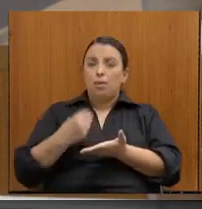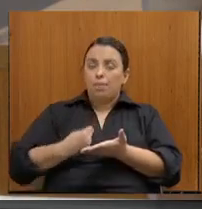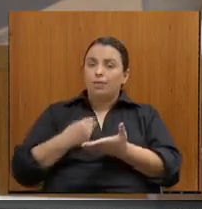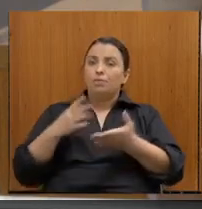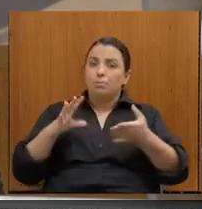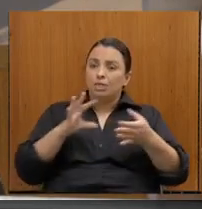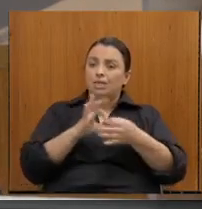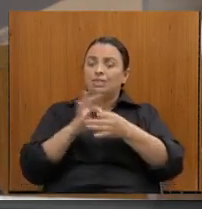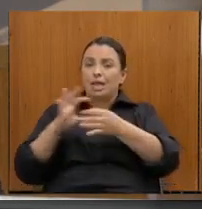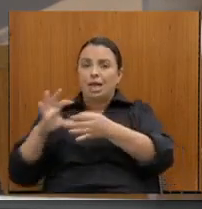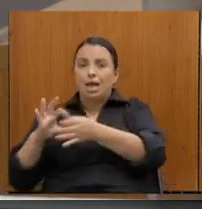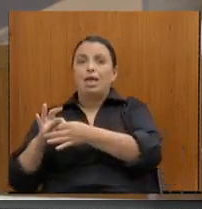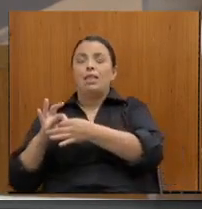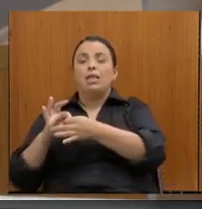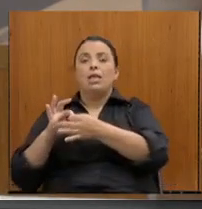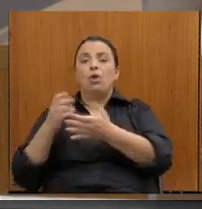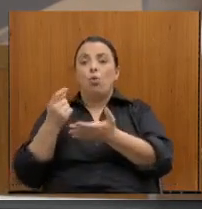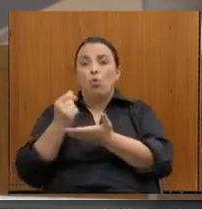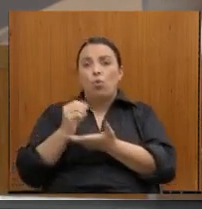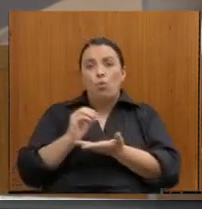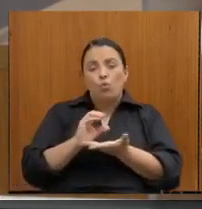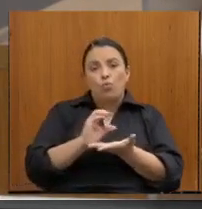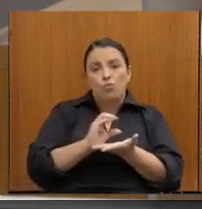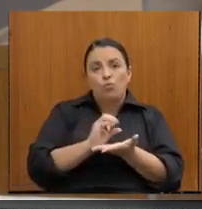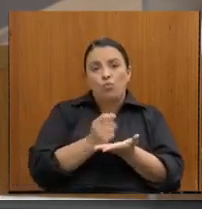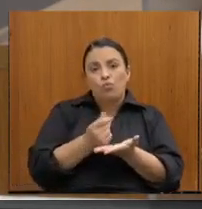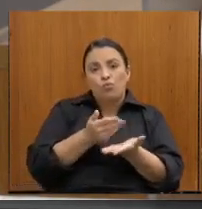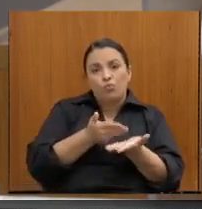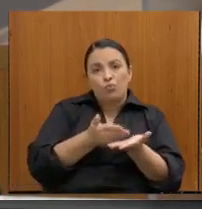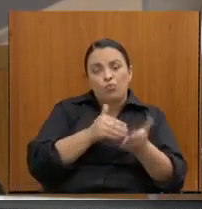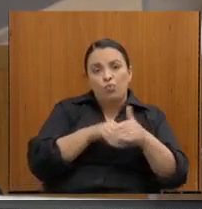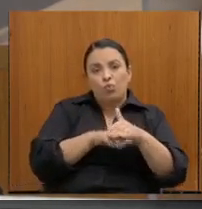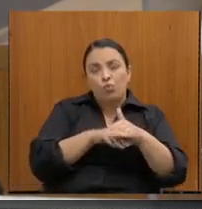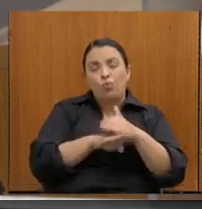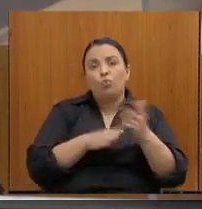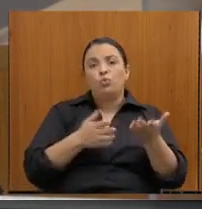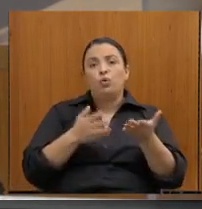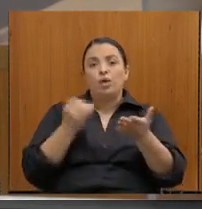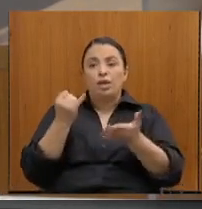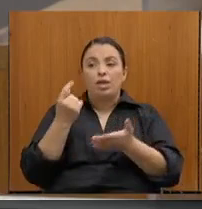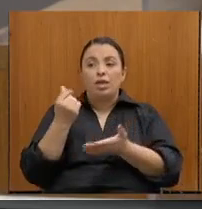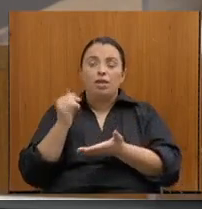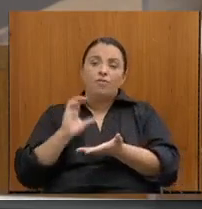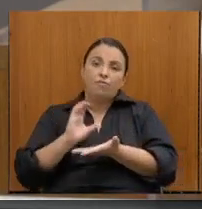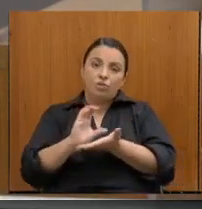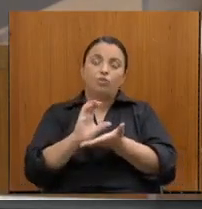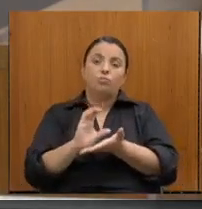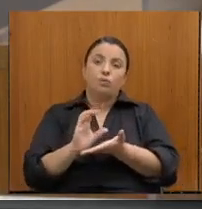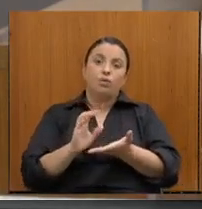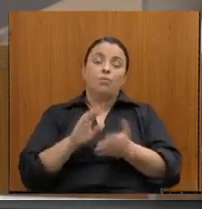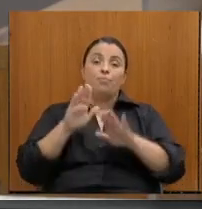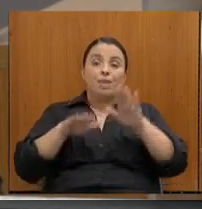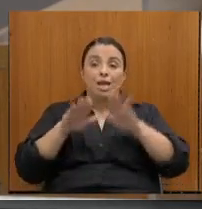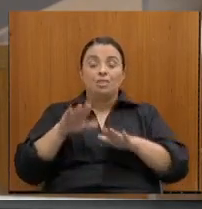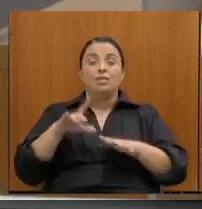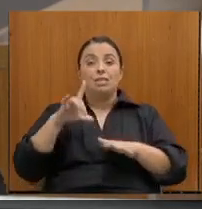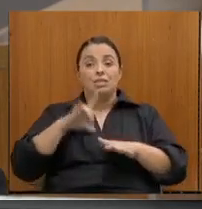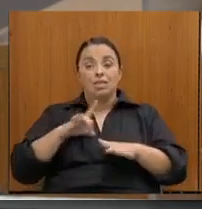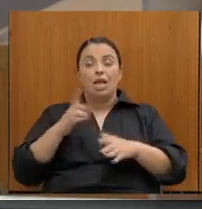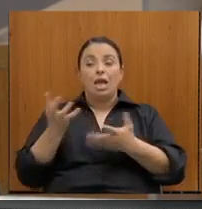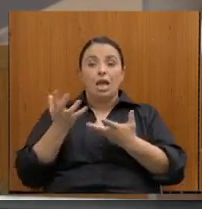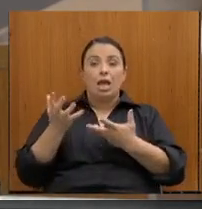esse projeto porque nós temos vários projetos em negociação mas alguns meses não tem o financiamento um fundo para poder